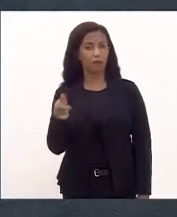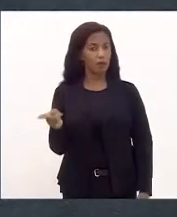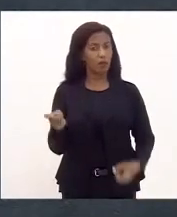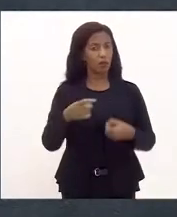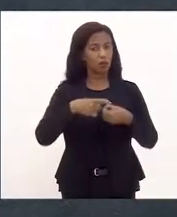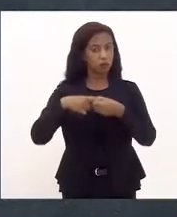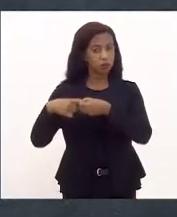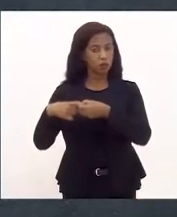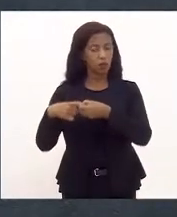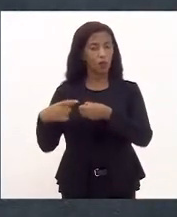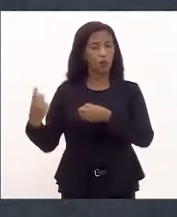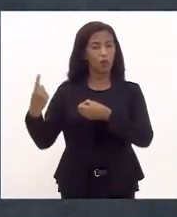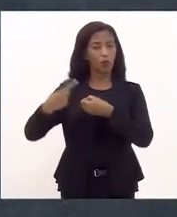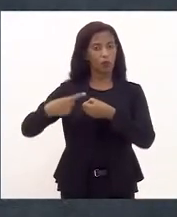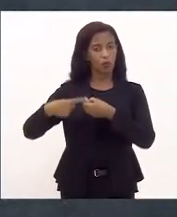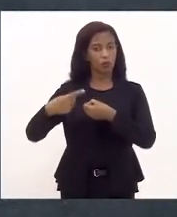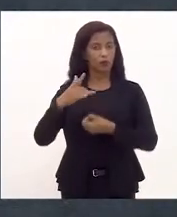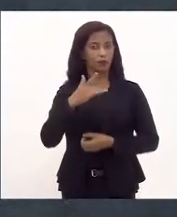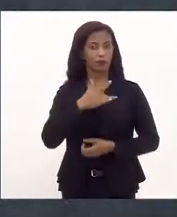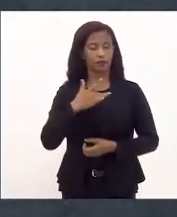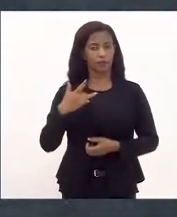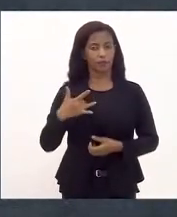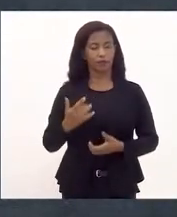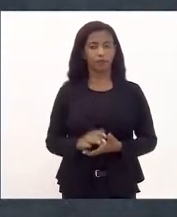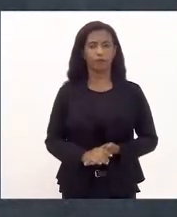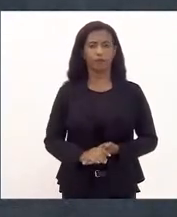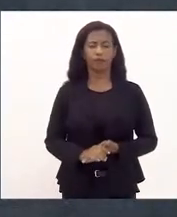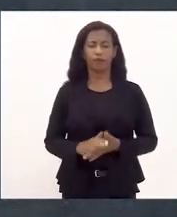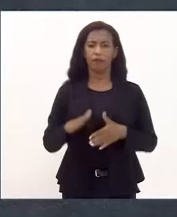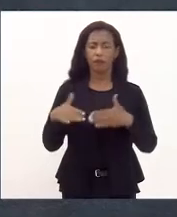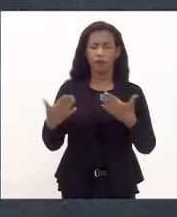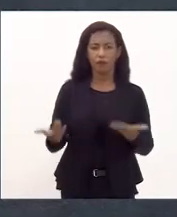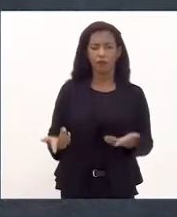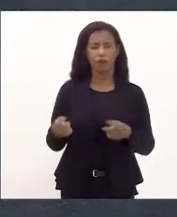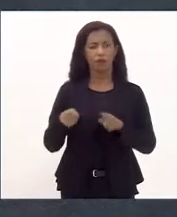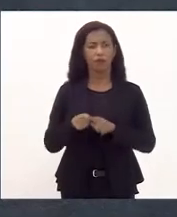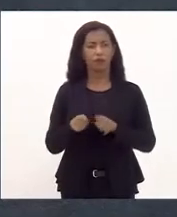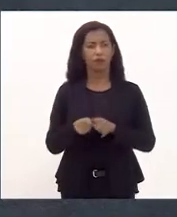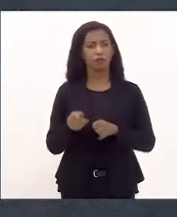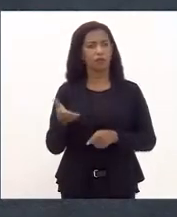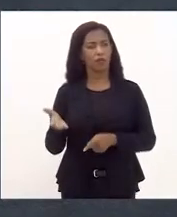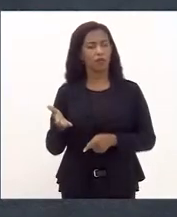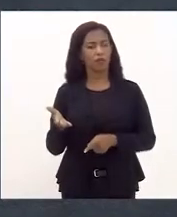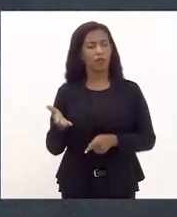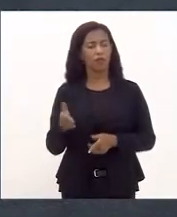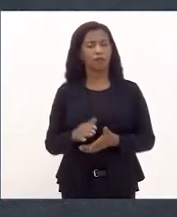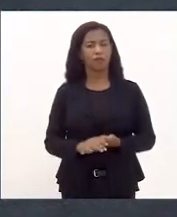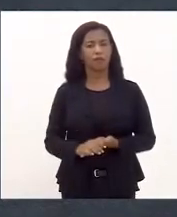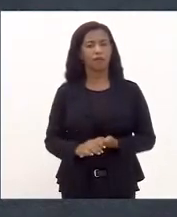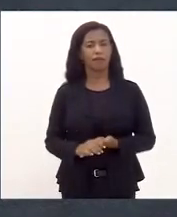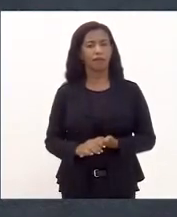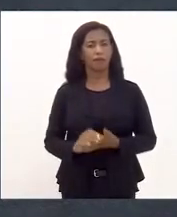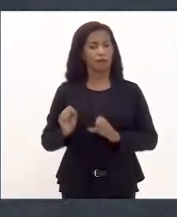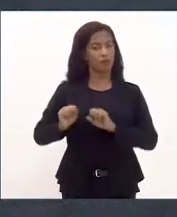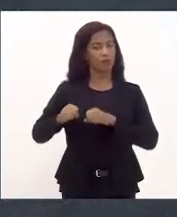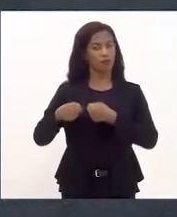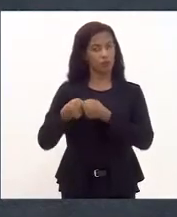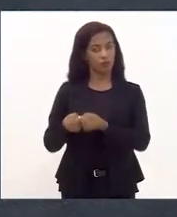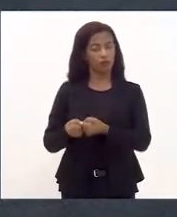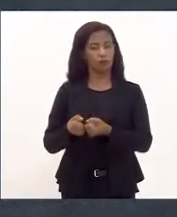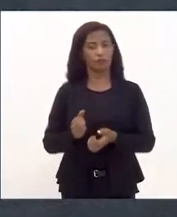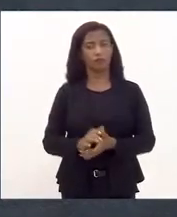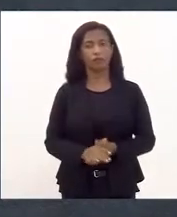consórcio municipal de saúde. Evidencia-se que ele ficaria mais